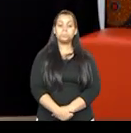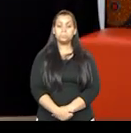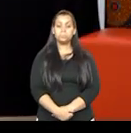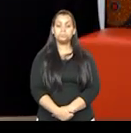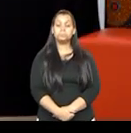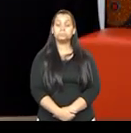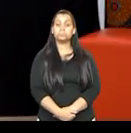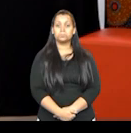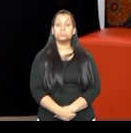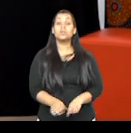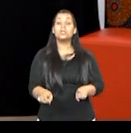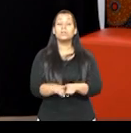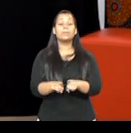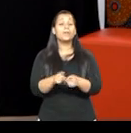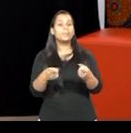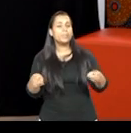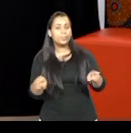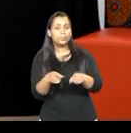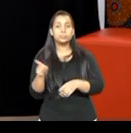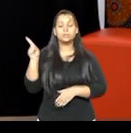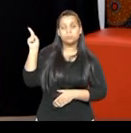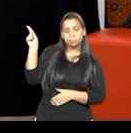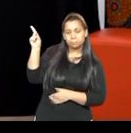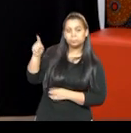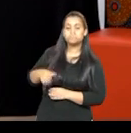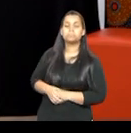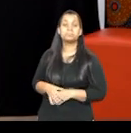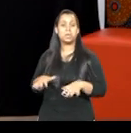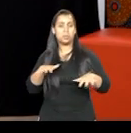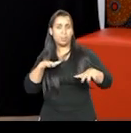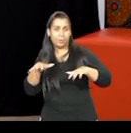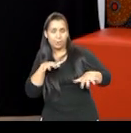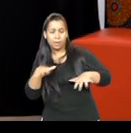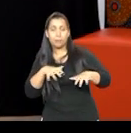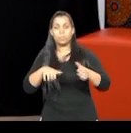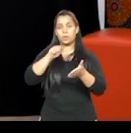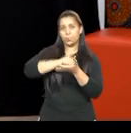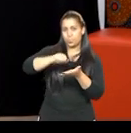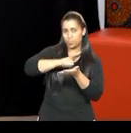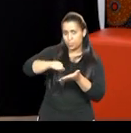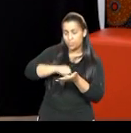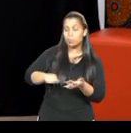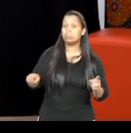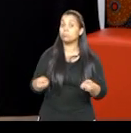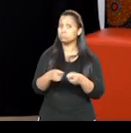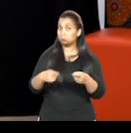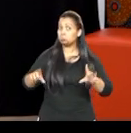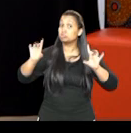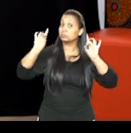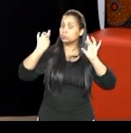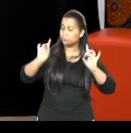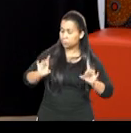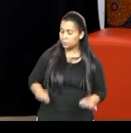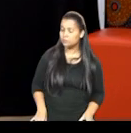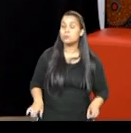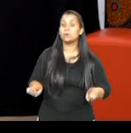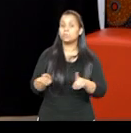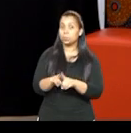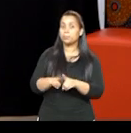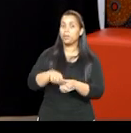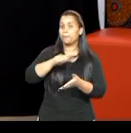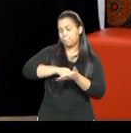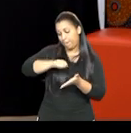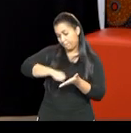Vamos para o mundo da música. Emicida, rapper, compositor e um músico consagrado, também